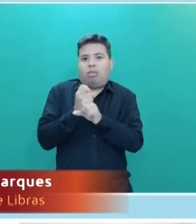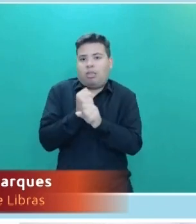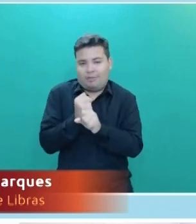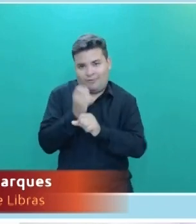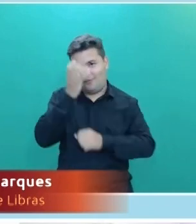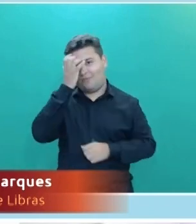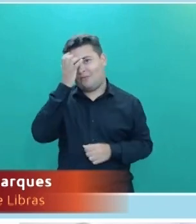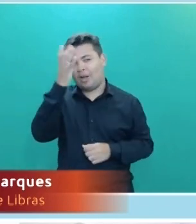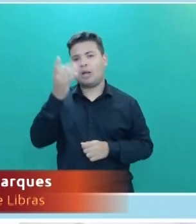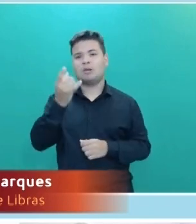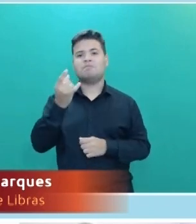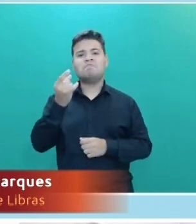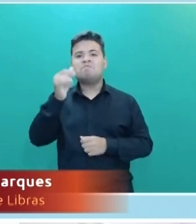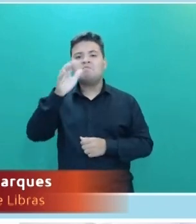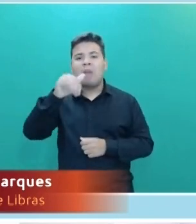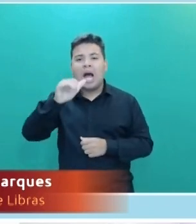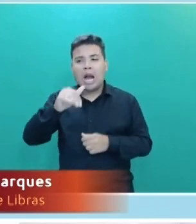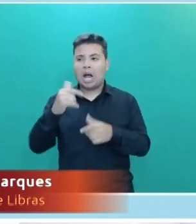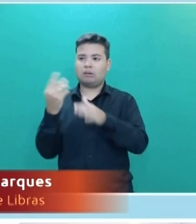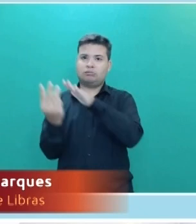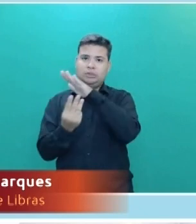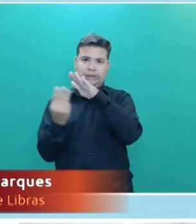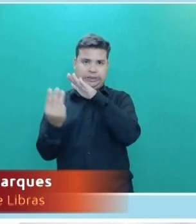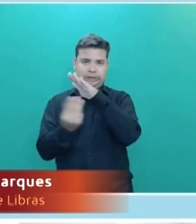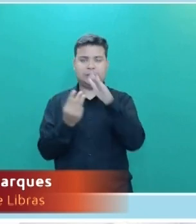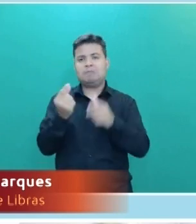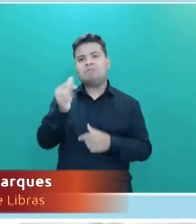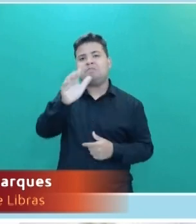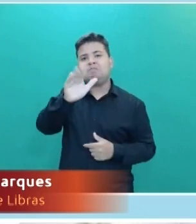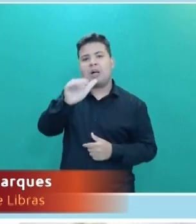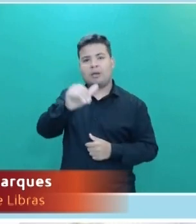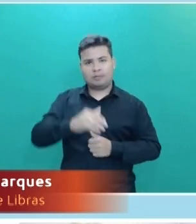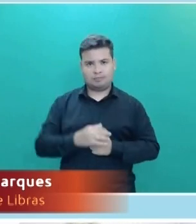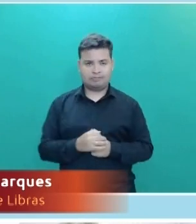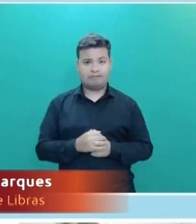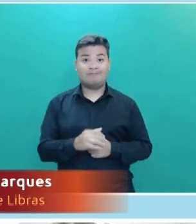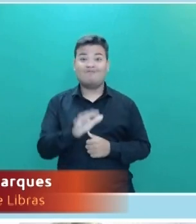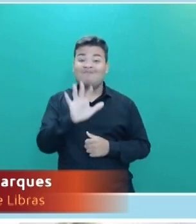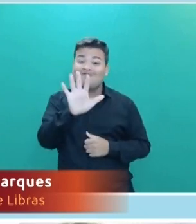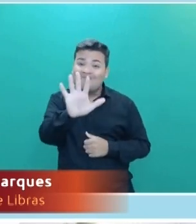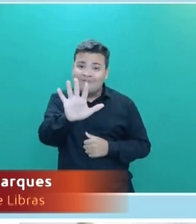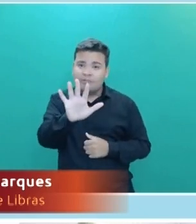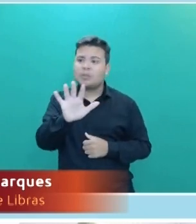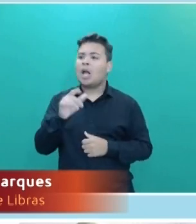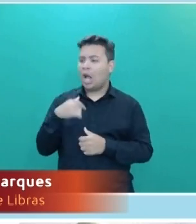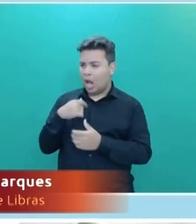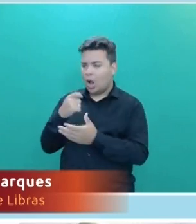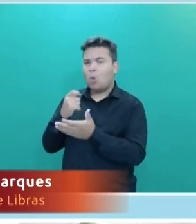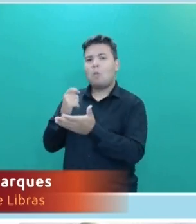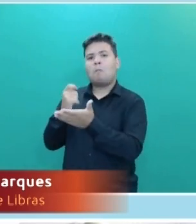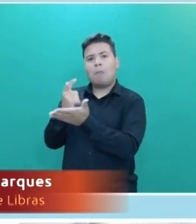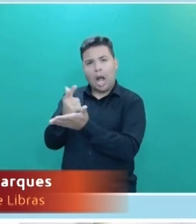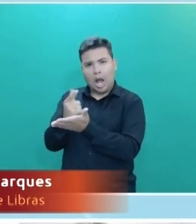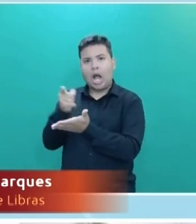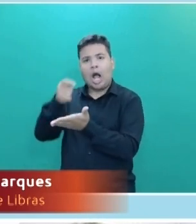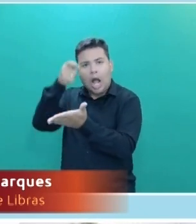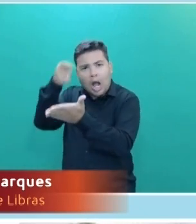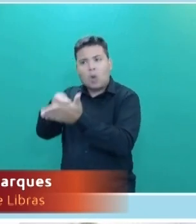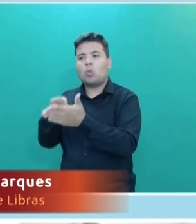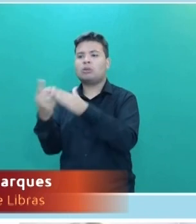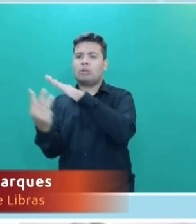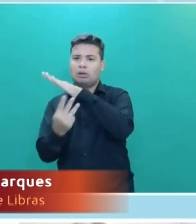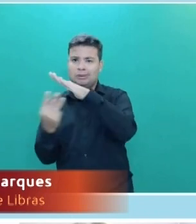eu terceirizar. Só que quando eu terceirizo, eu também tenho que fiscalizar essa terceirização. E essa empresa